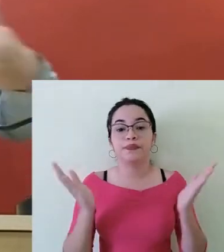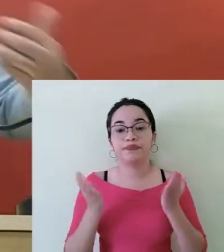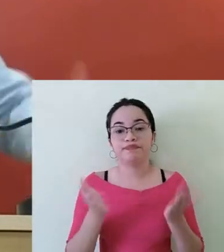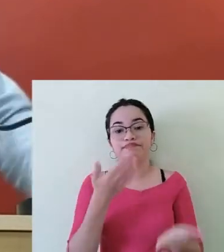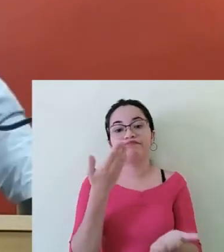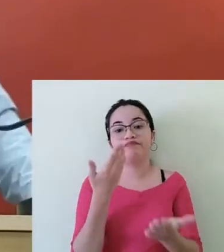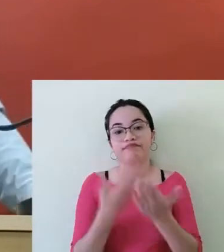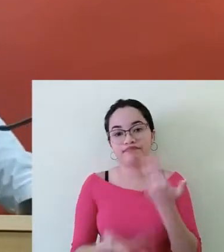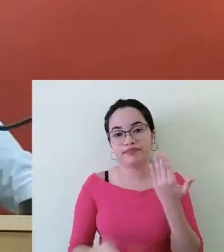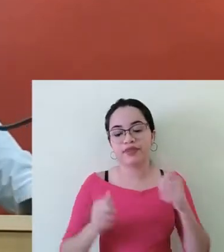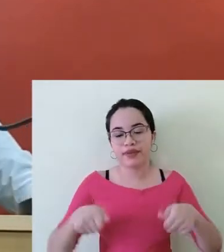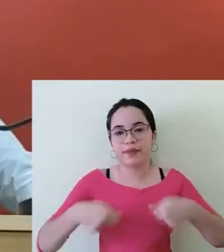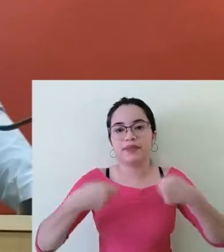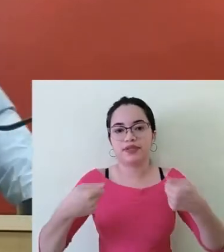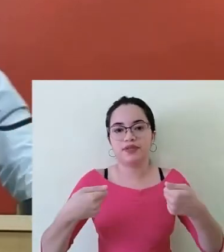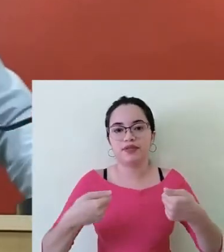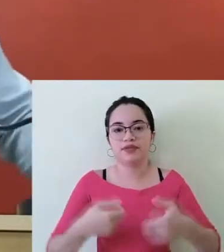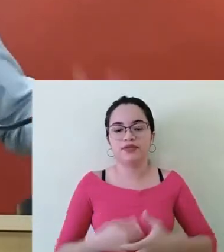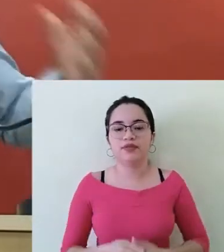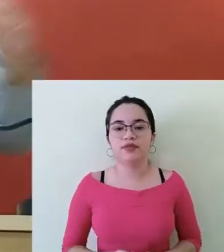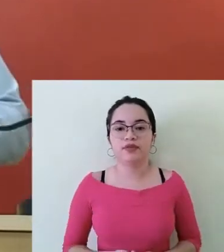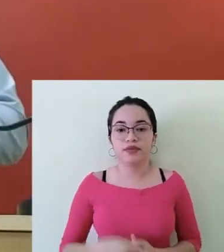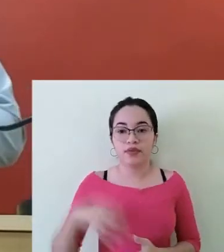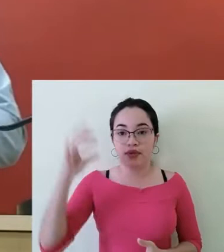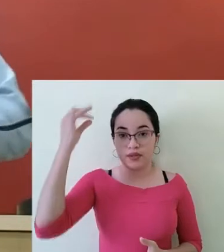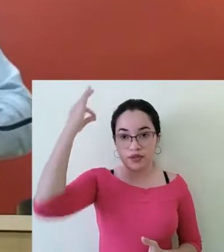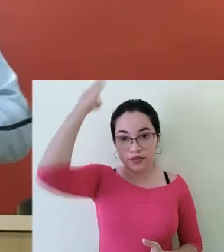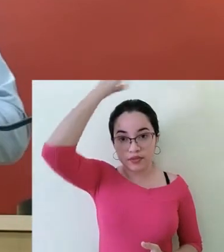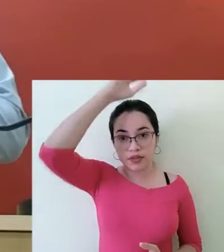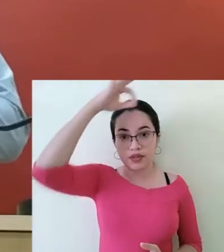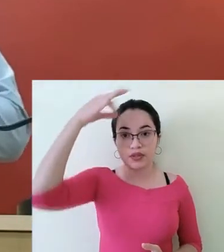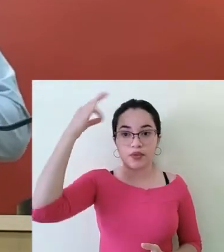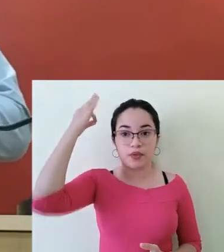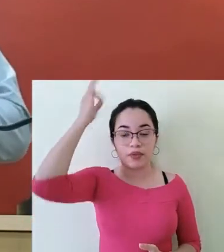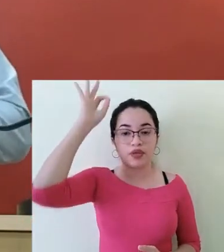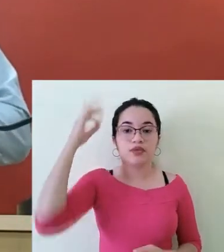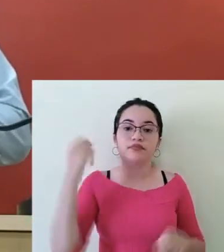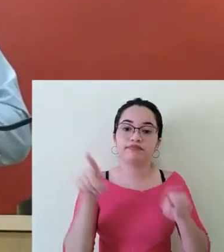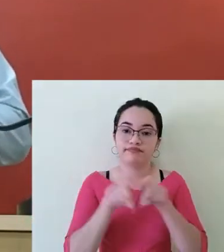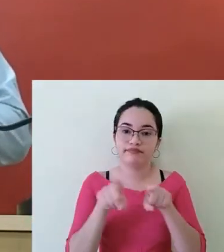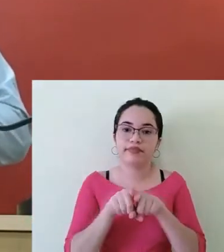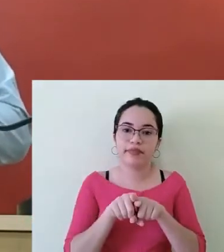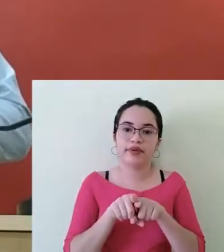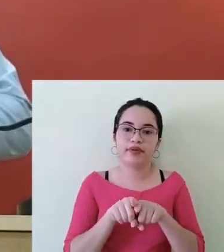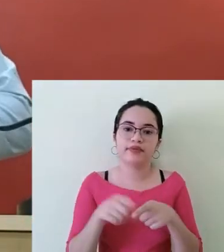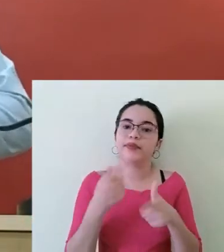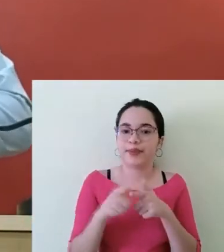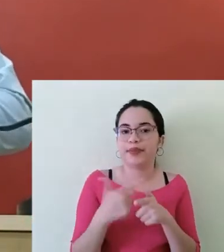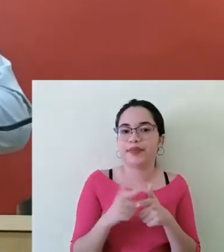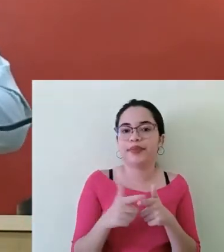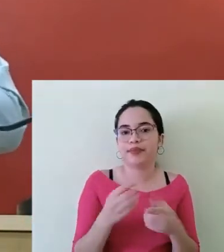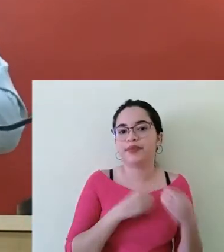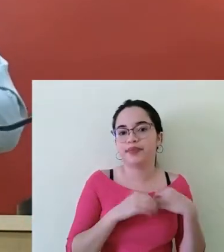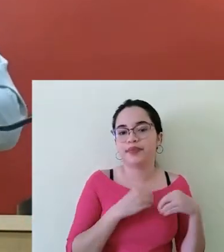ele perdeu essa capacidade. Espiritualmente também o homem foi contaminado.